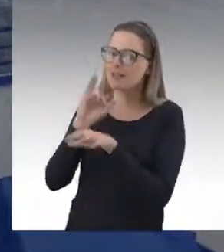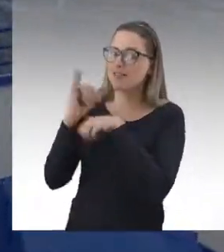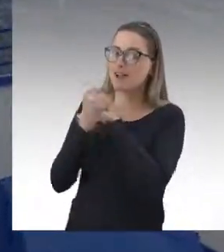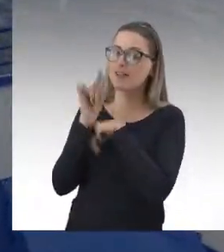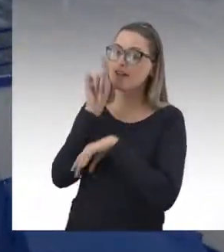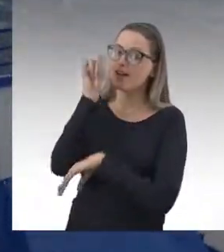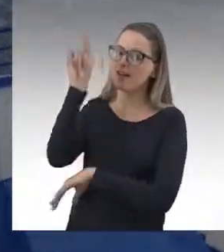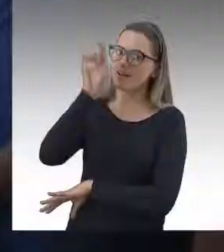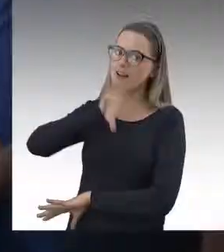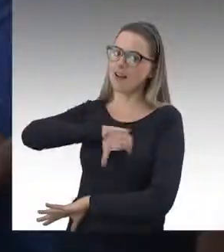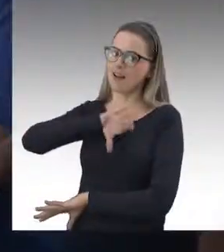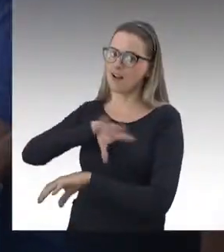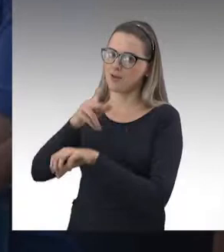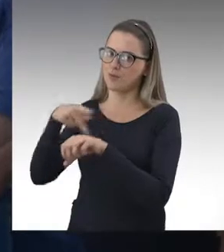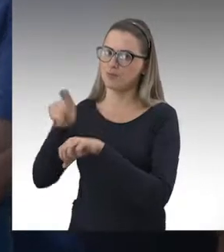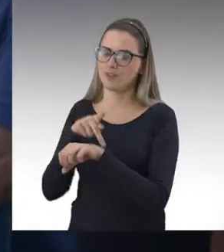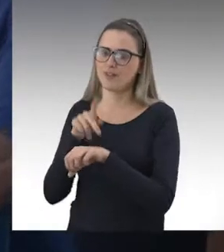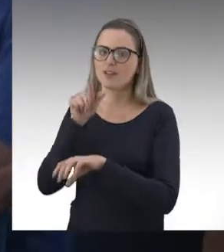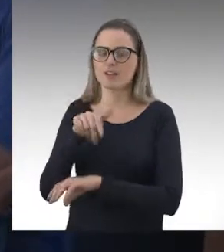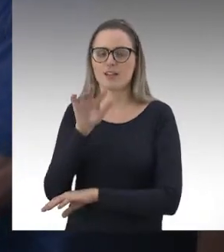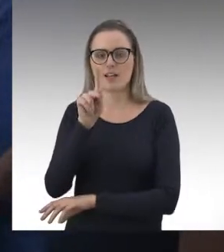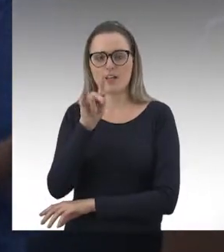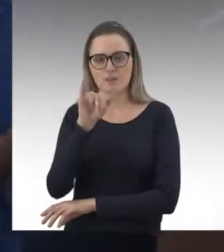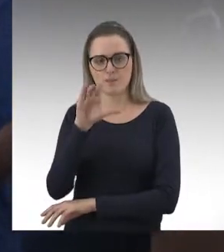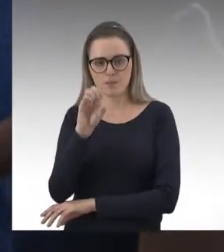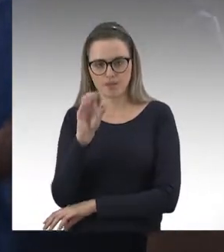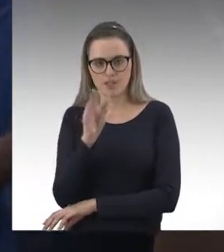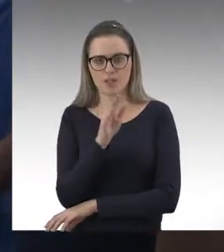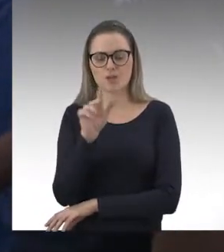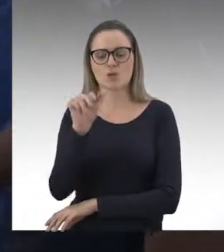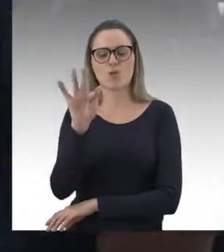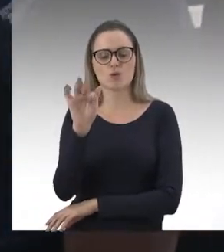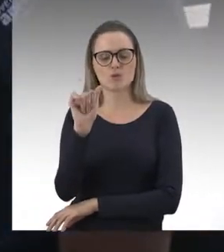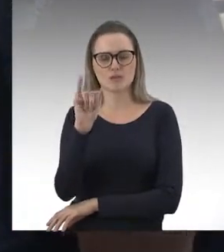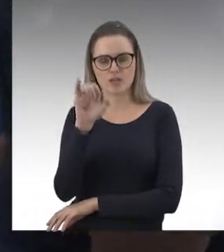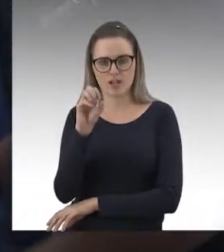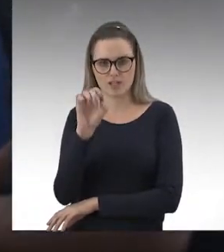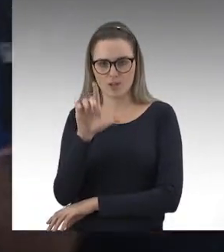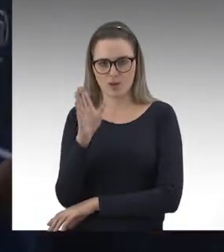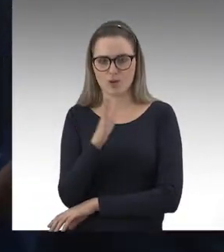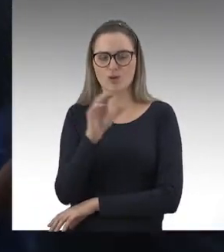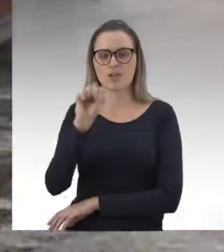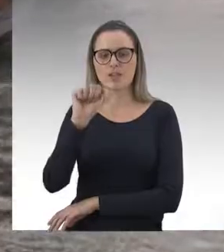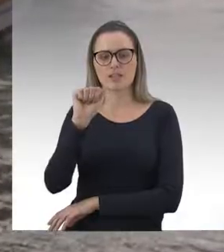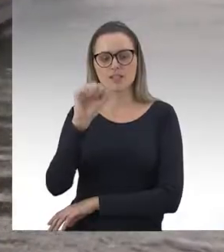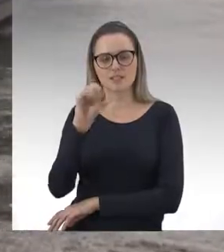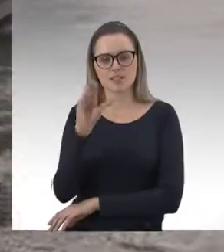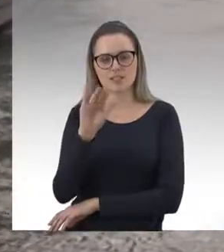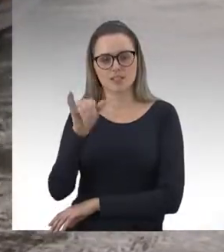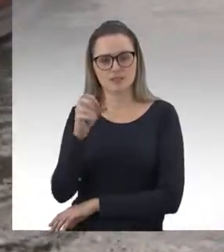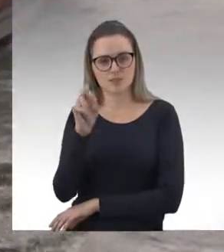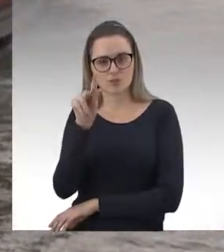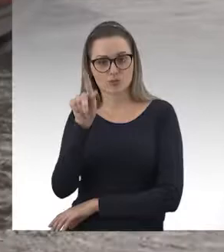Portugal. Que é as ilhas Pico, Faial e São Jorge. De onde vieram as pessoas que colonizaram as ilhas.